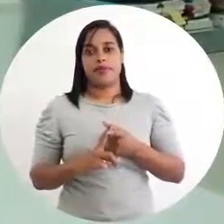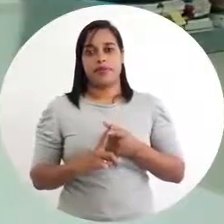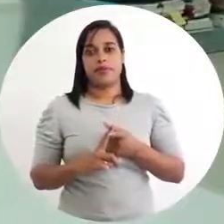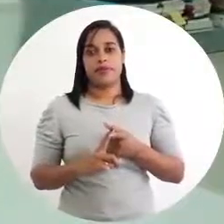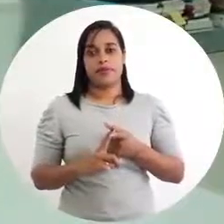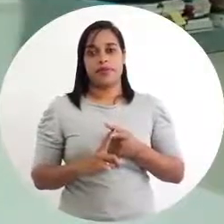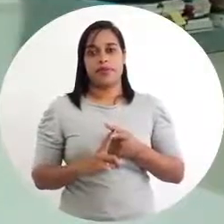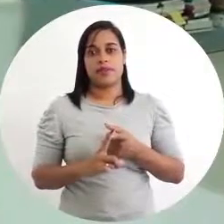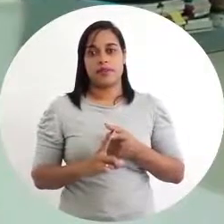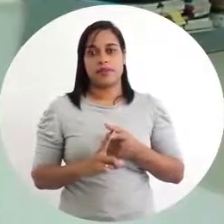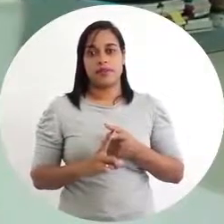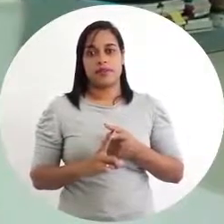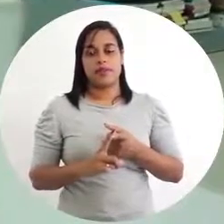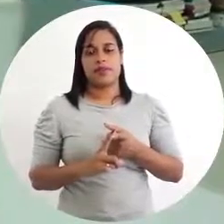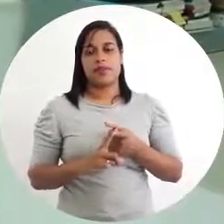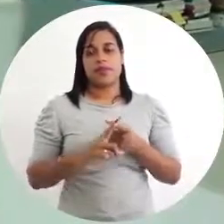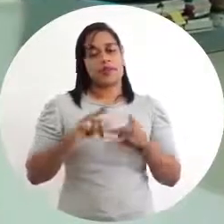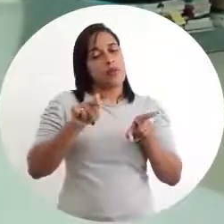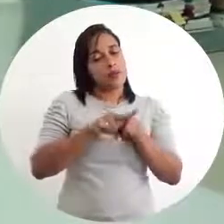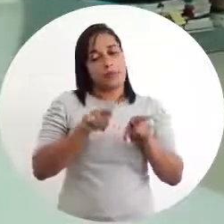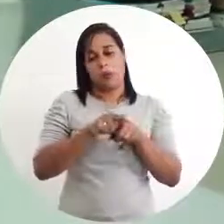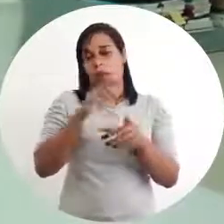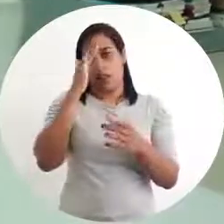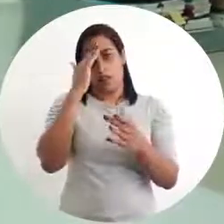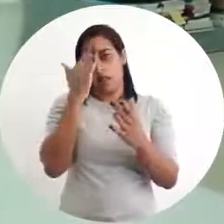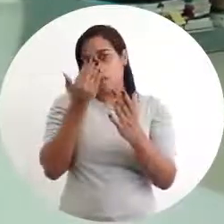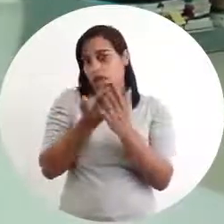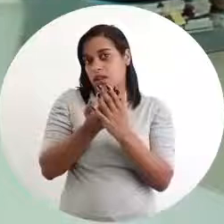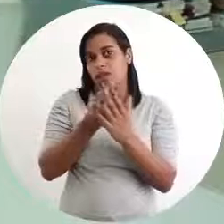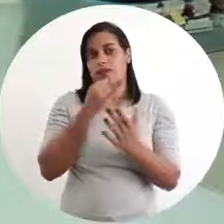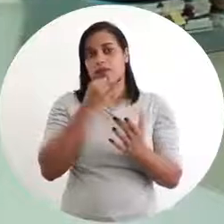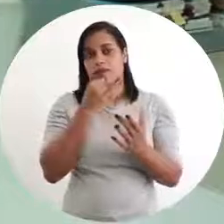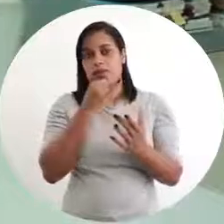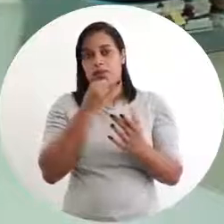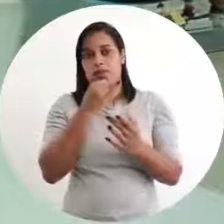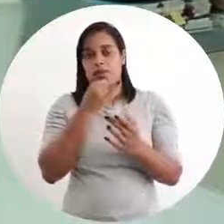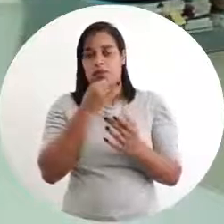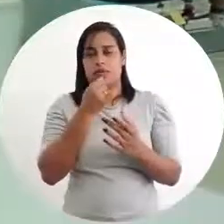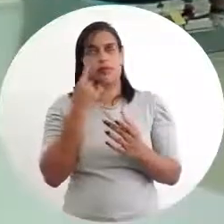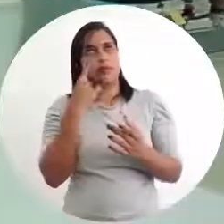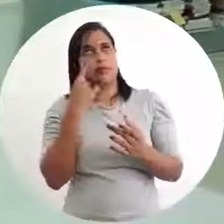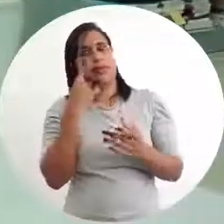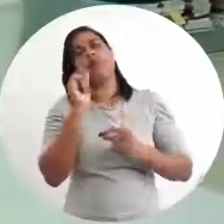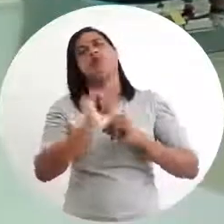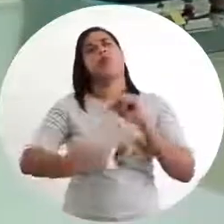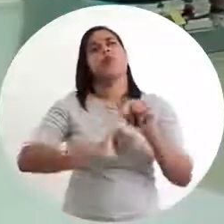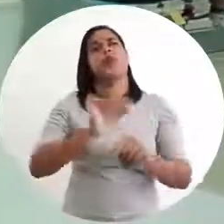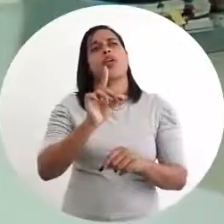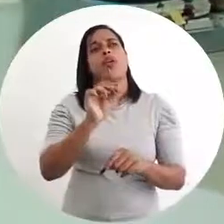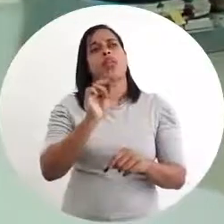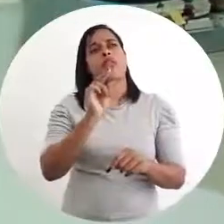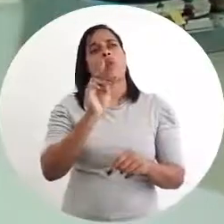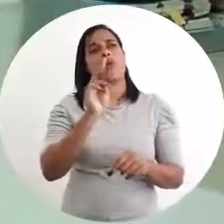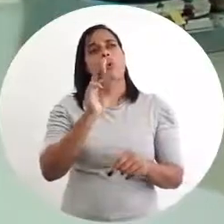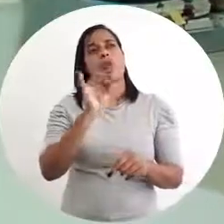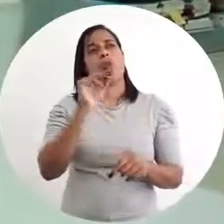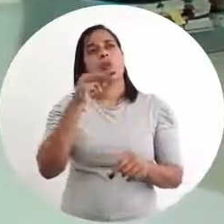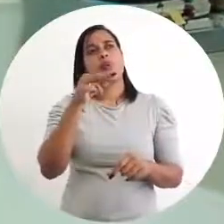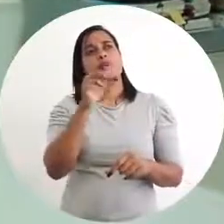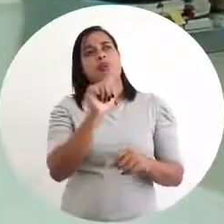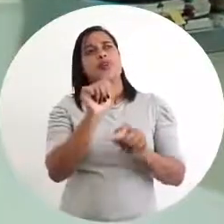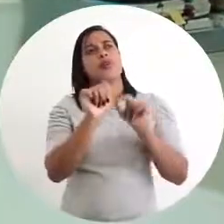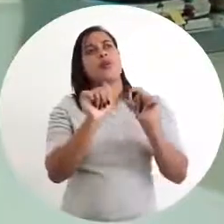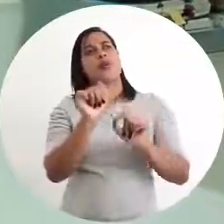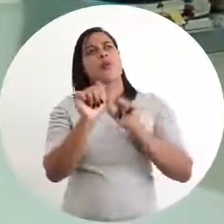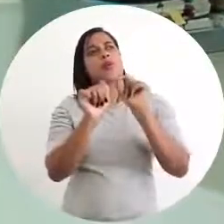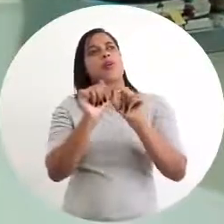questão também de doutrina, né? Vou passar uma doutrina para você, poxa, o que é doutrina? Doutrina nada mais